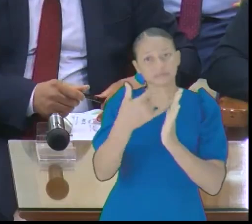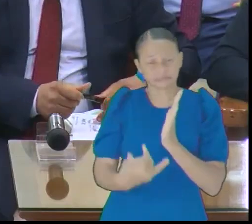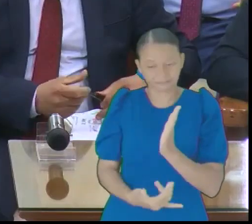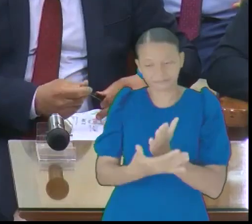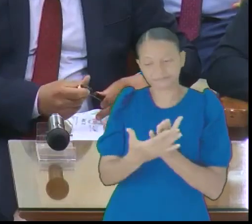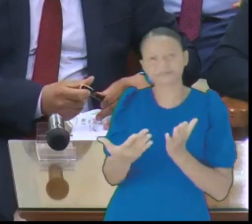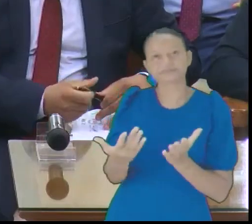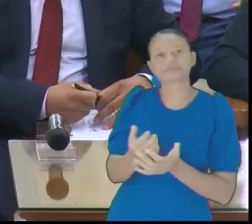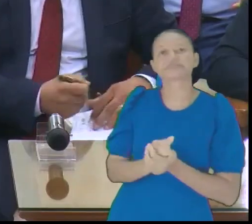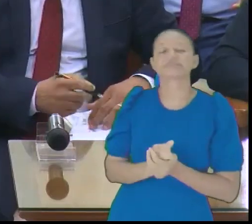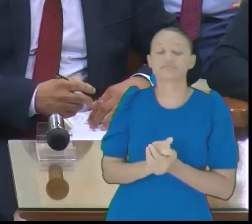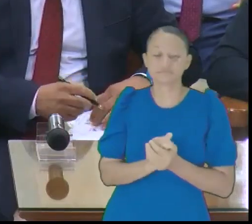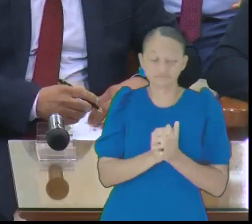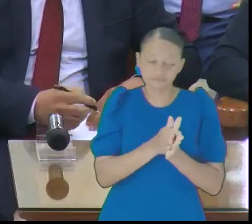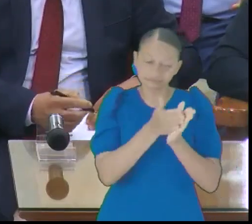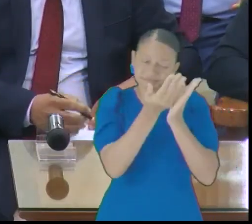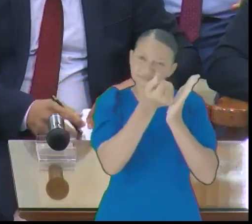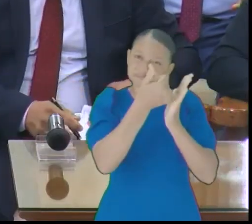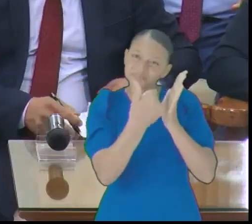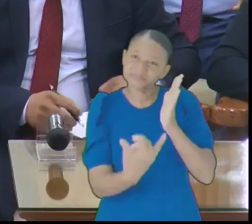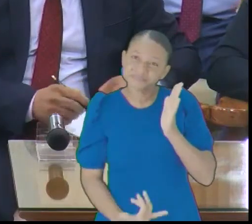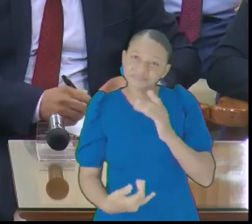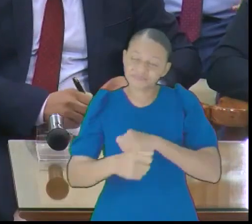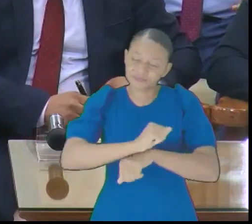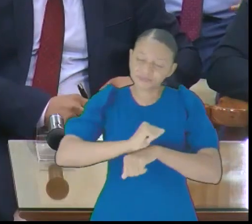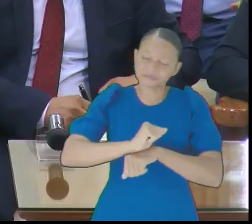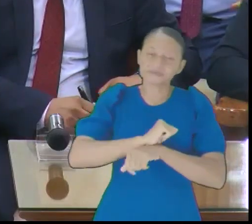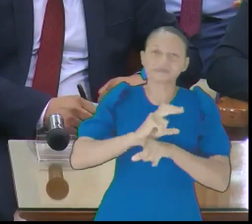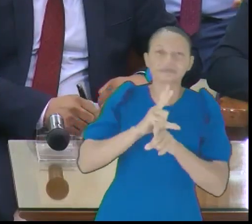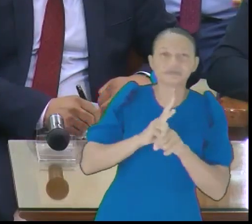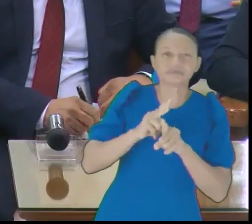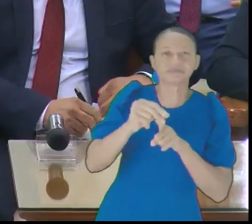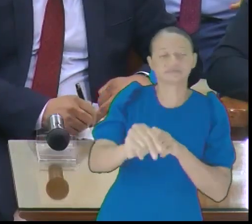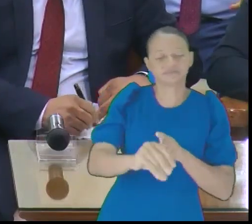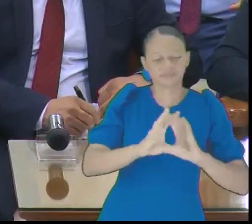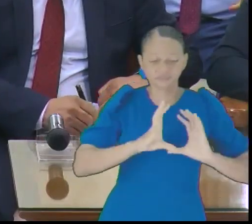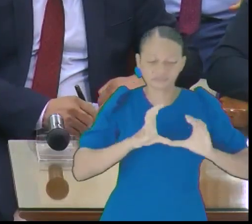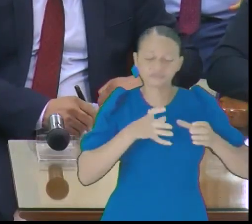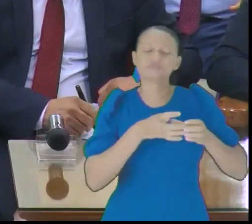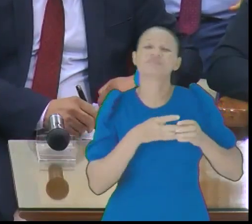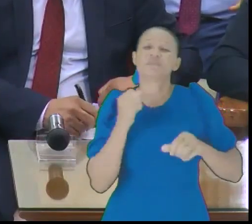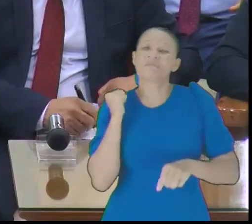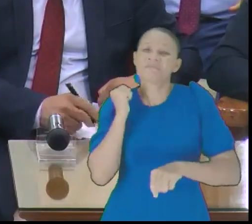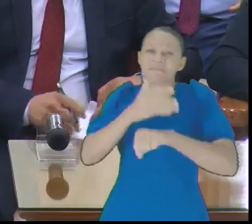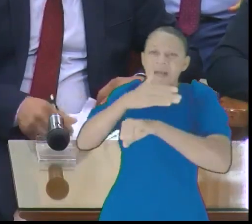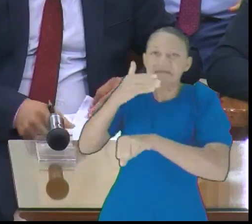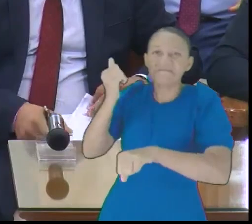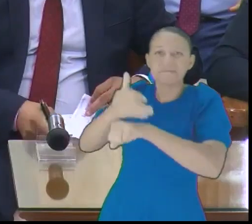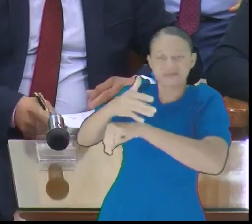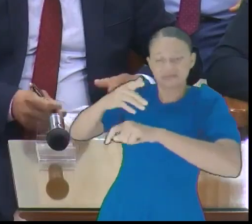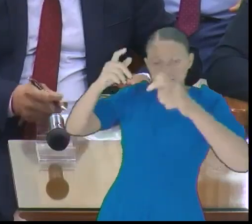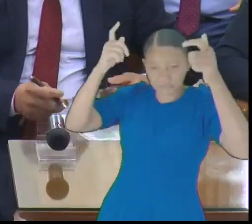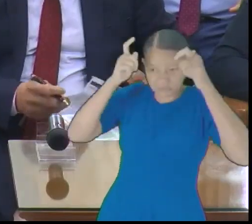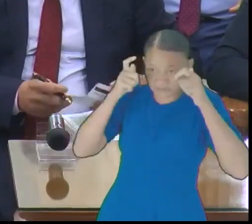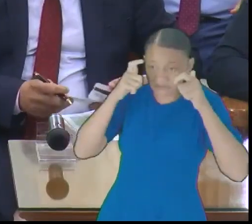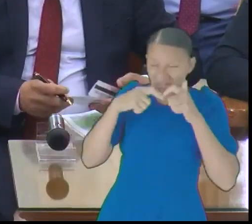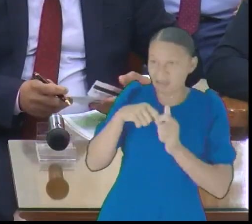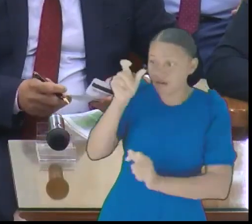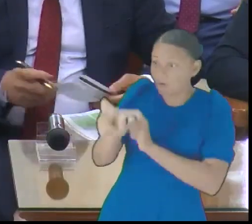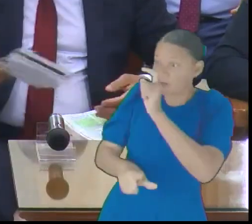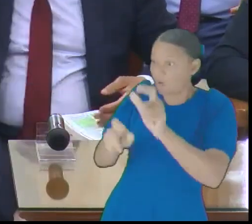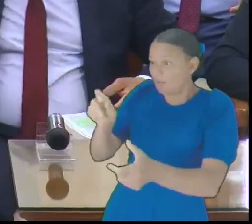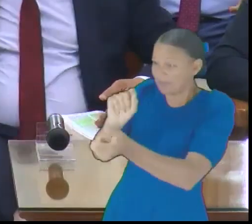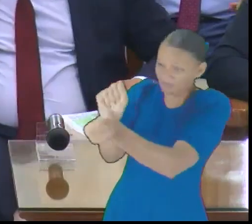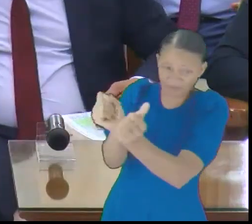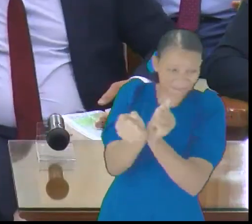Abraão vence aquela confederação de reis, traz os homens que foram